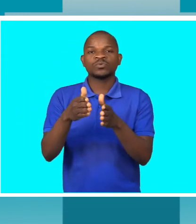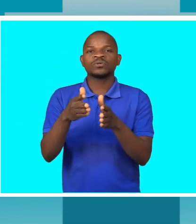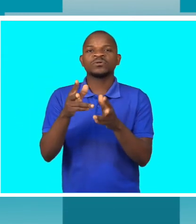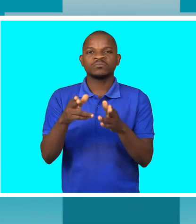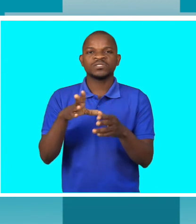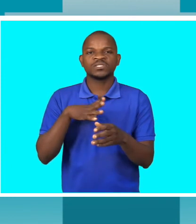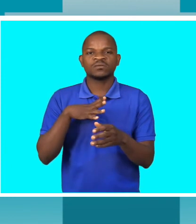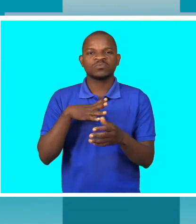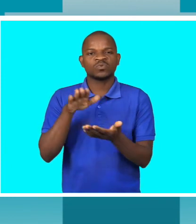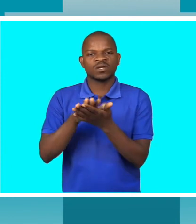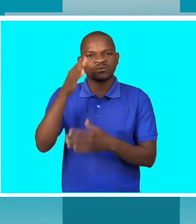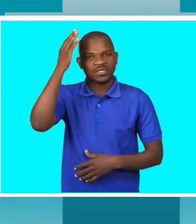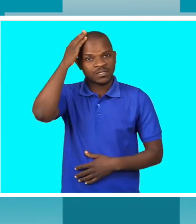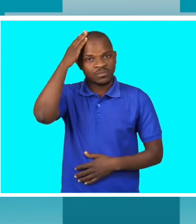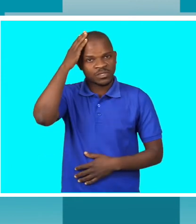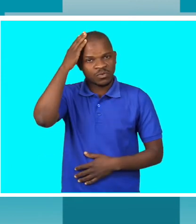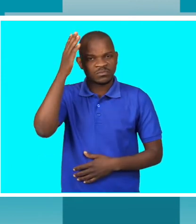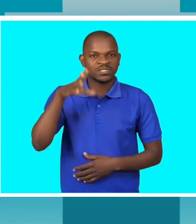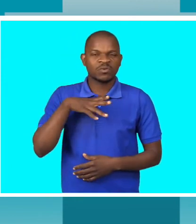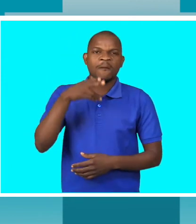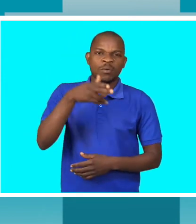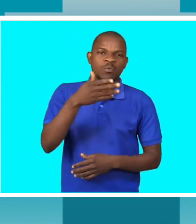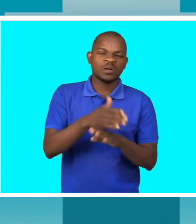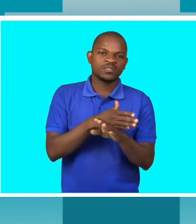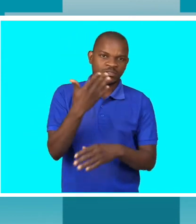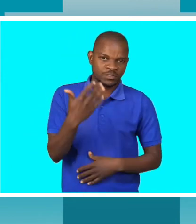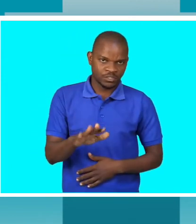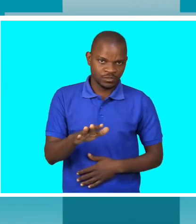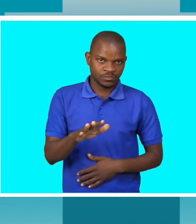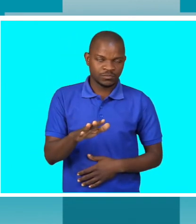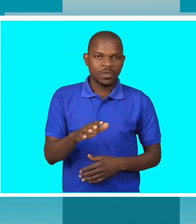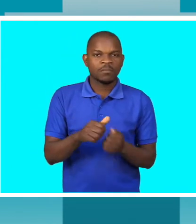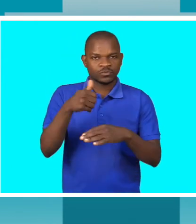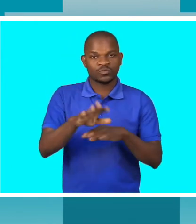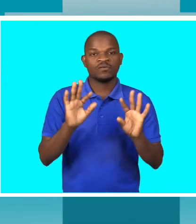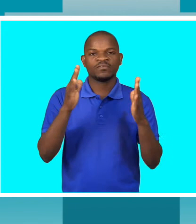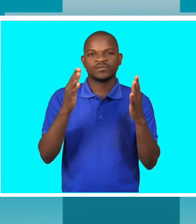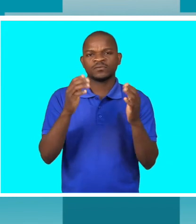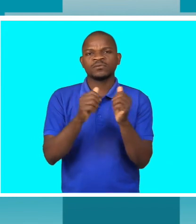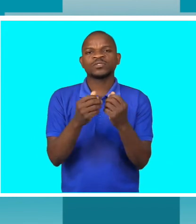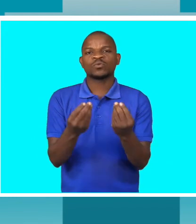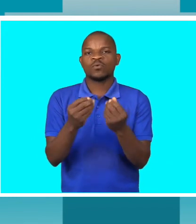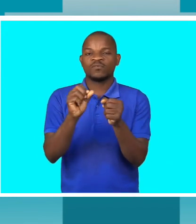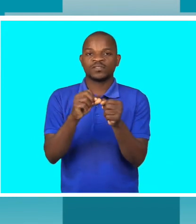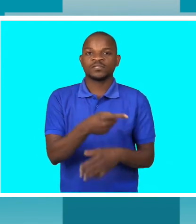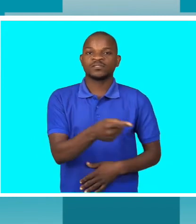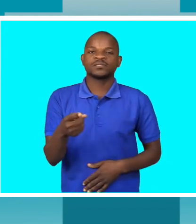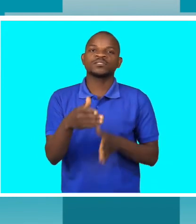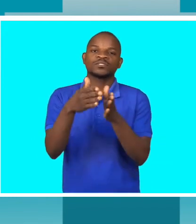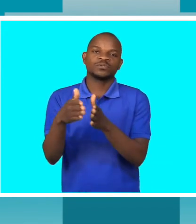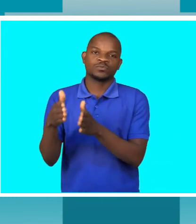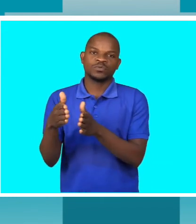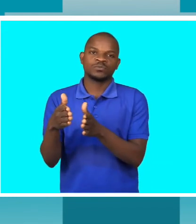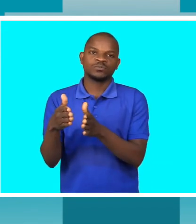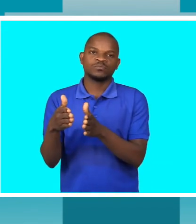remontam do período colonial foram concebidos para um determinado grupo de um determinado número de pessoas